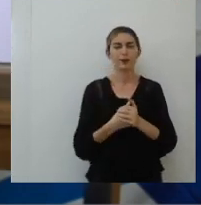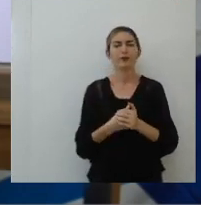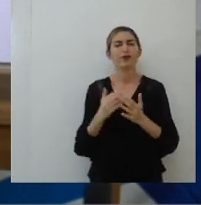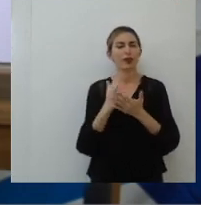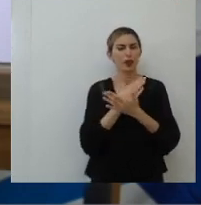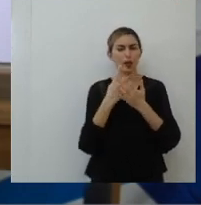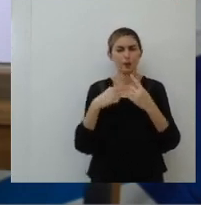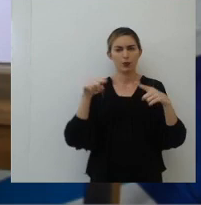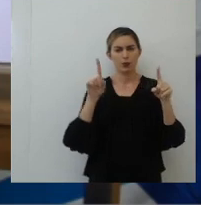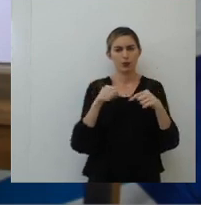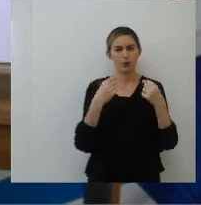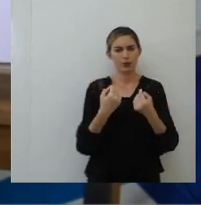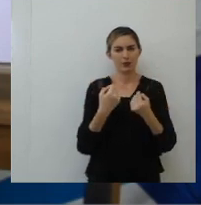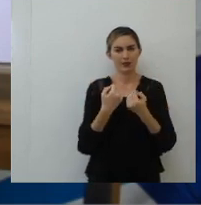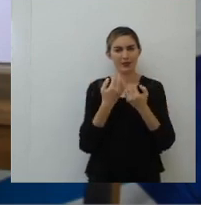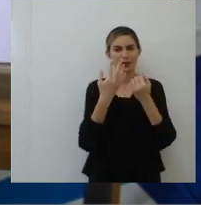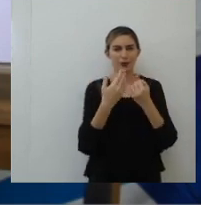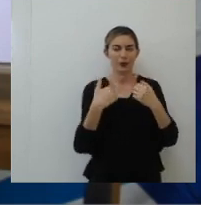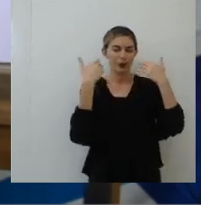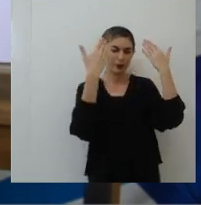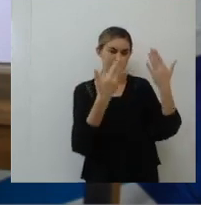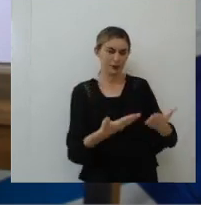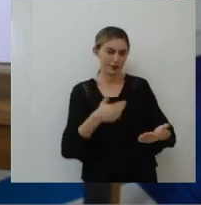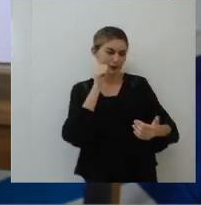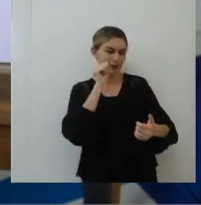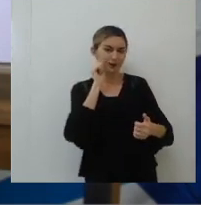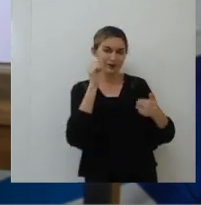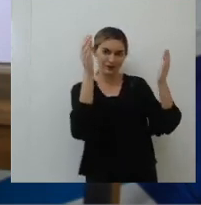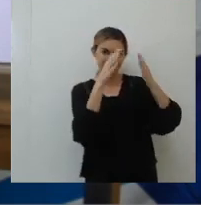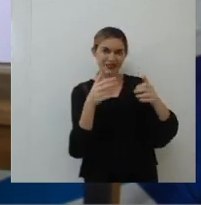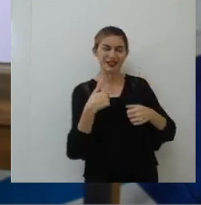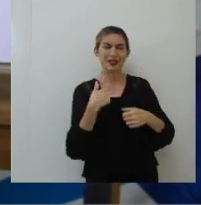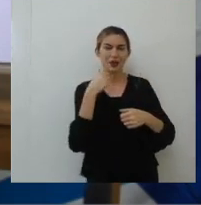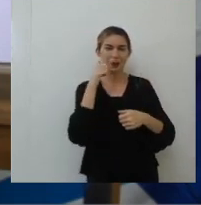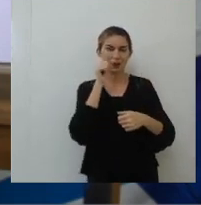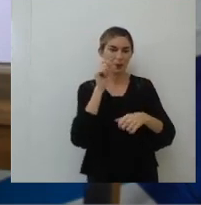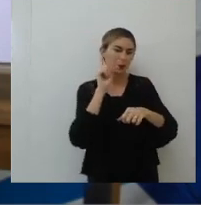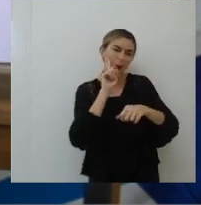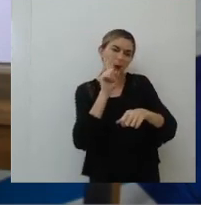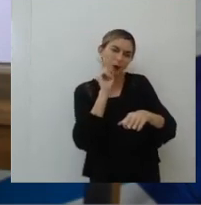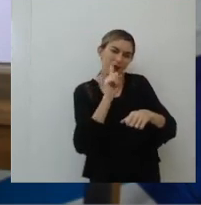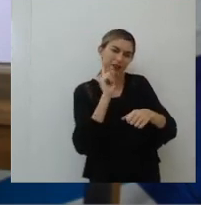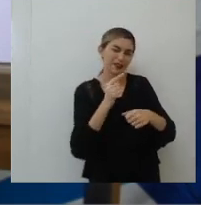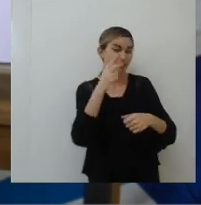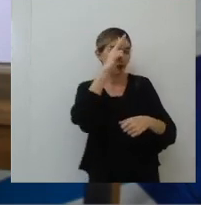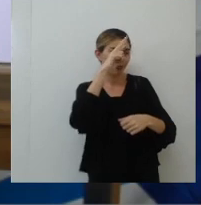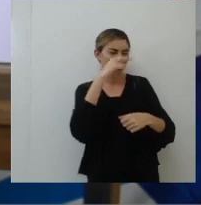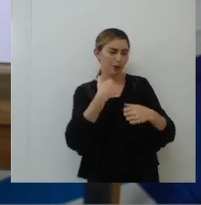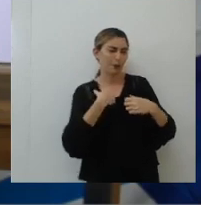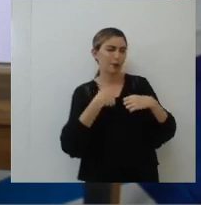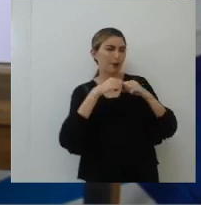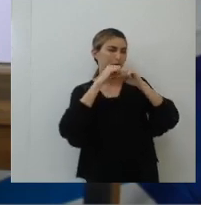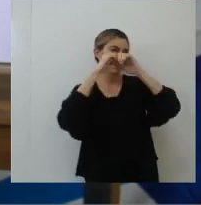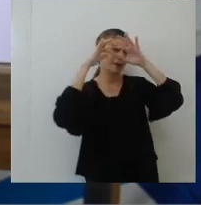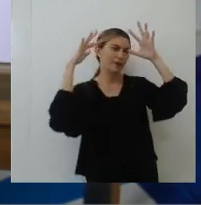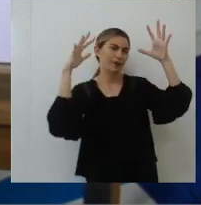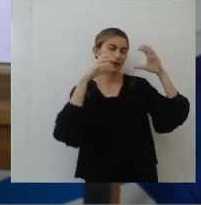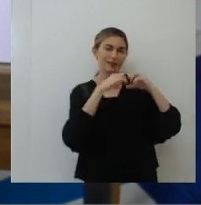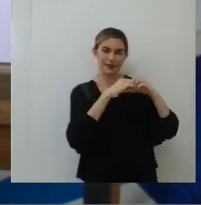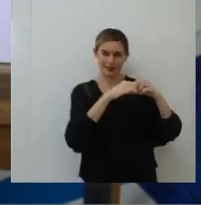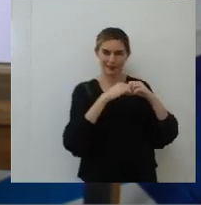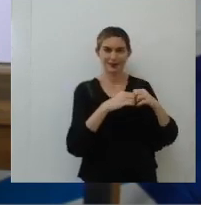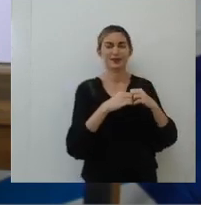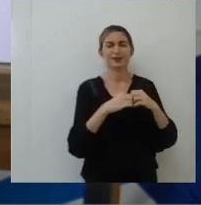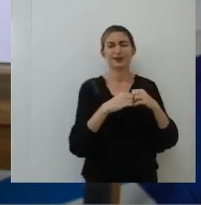música que diz assim: no braço de uma morena, quase morro um belo dia. Conhece? Ainda me lembro, meu cenário de amor. Até o pessoal lá dentro tá dançando. Lampião